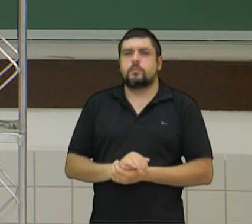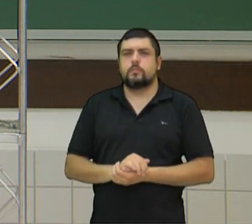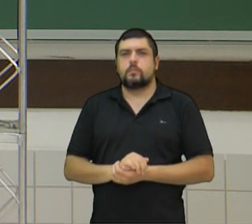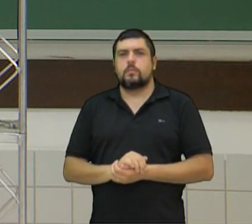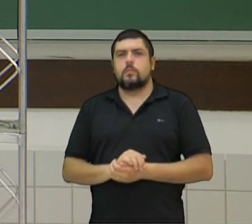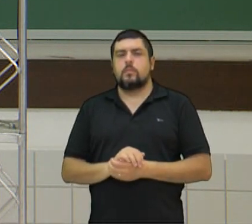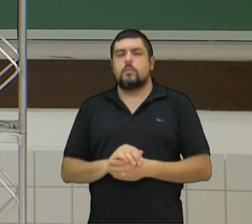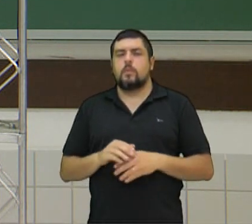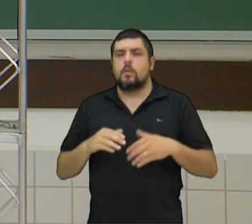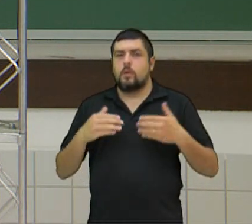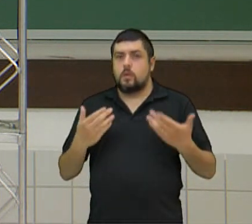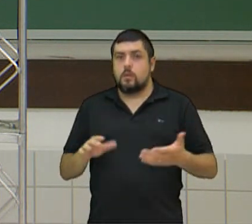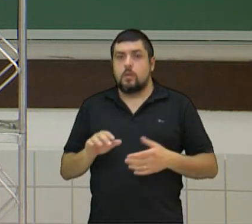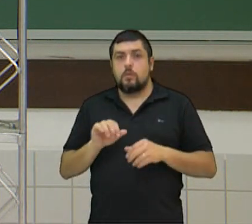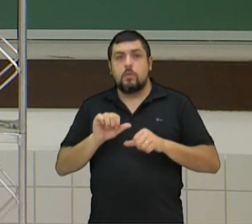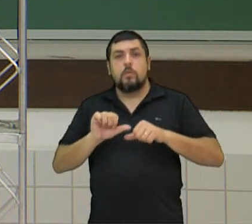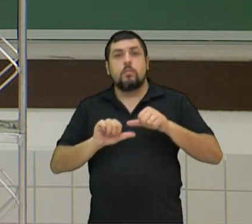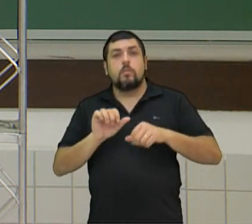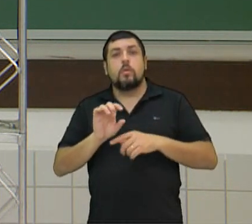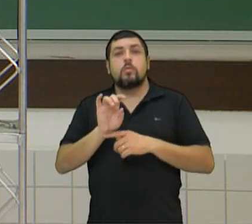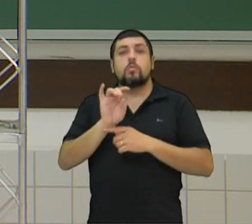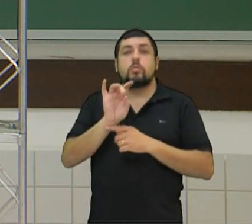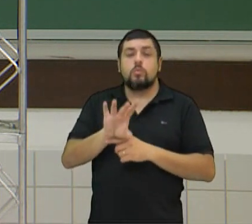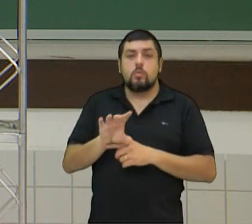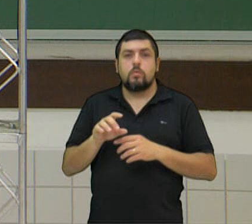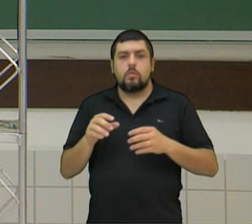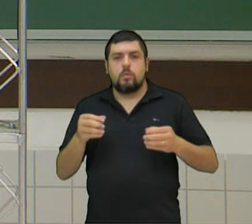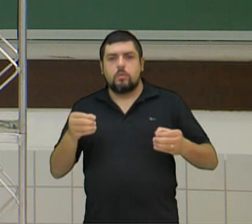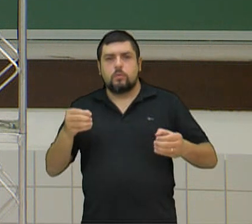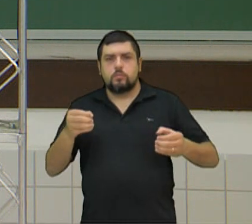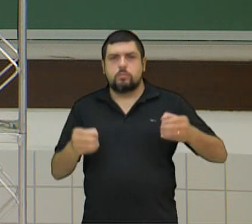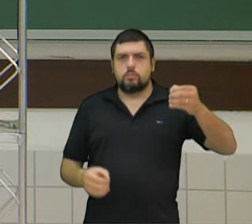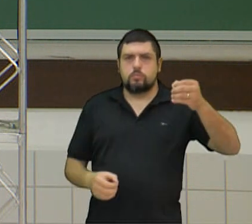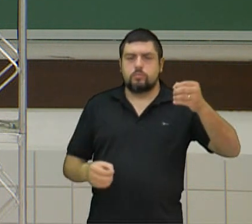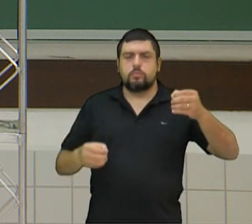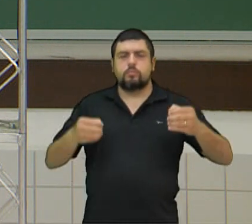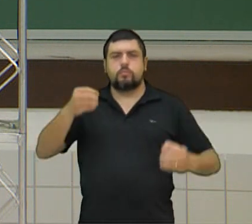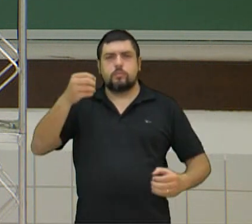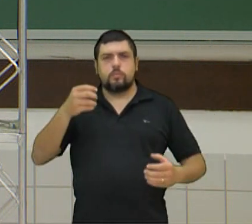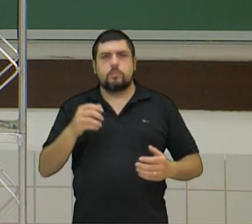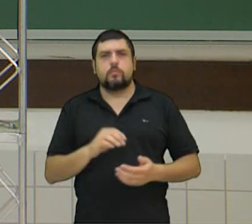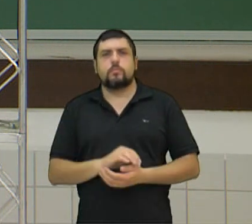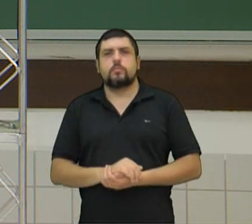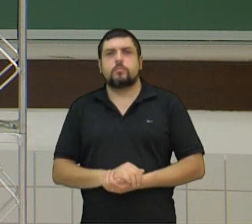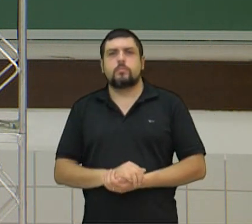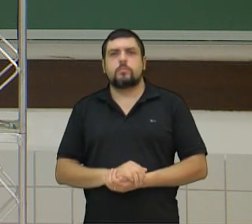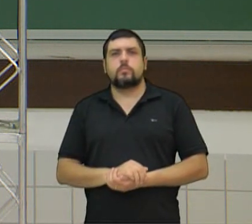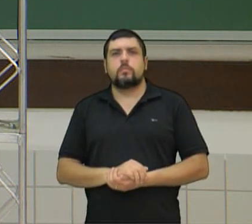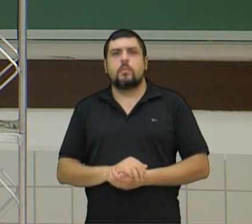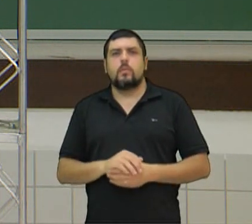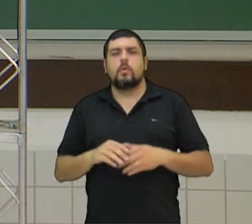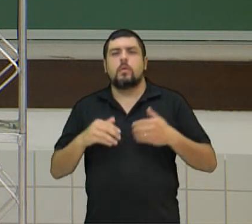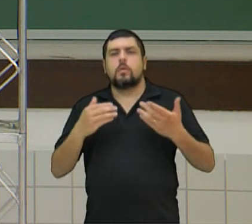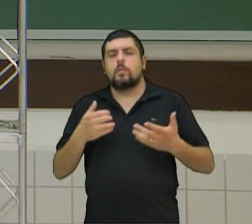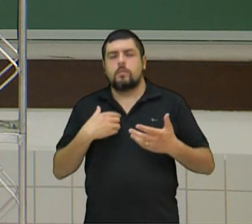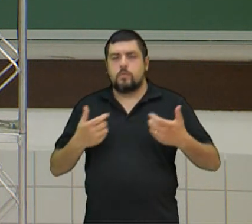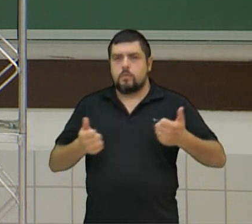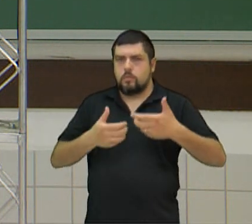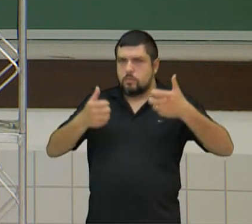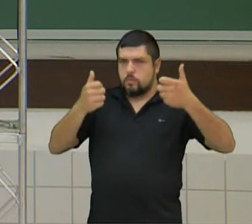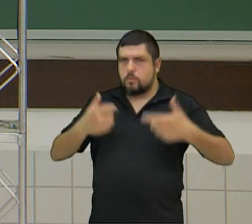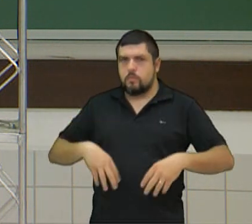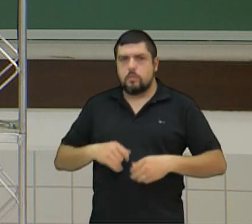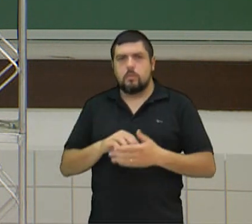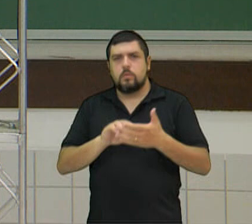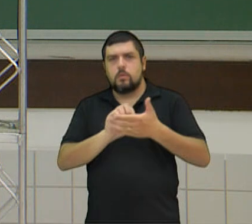estamos apenas modificando a intensidade dessas forças aí, ok? Bem, então, vamos lá, gente. Um